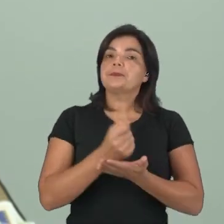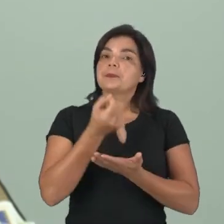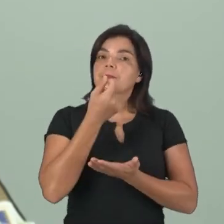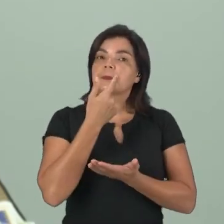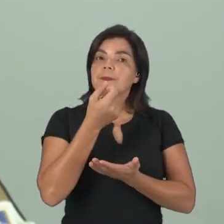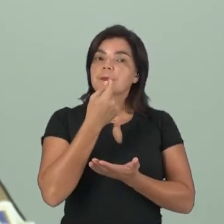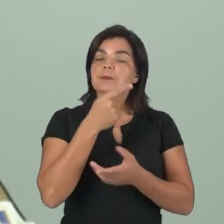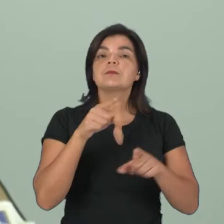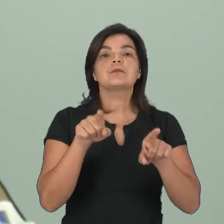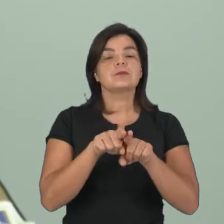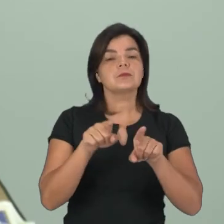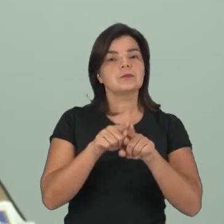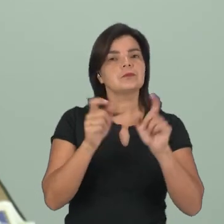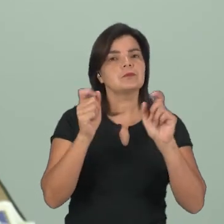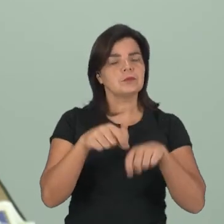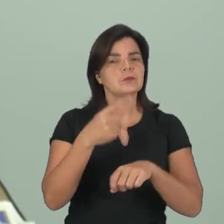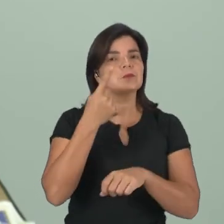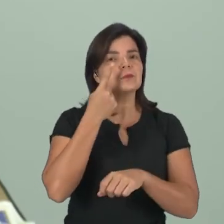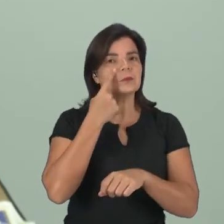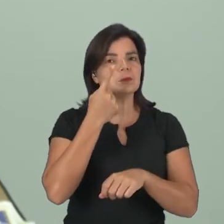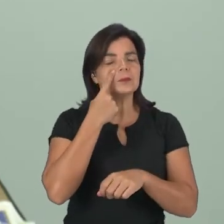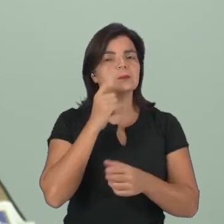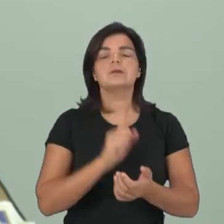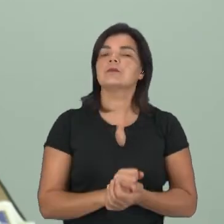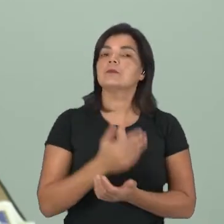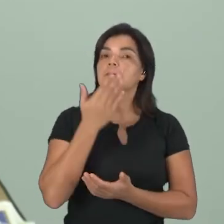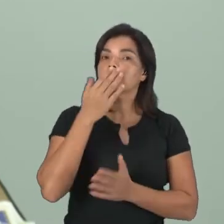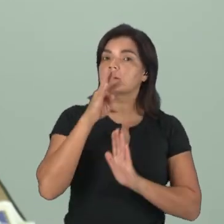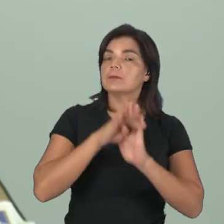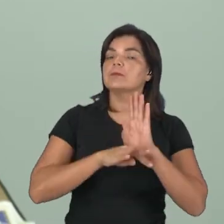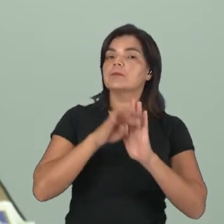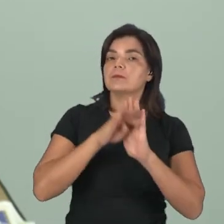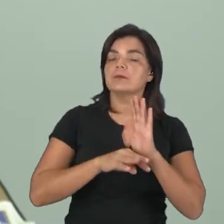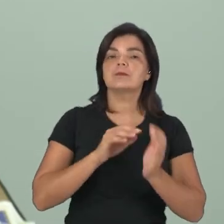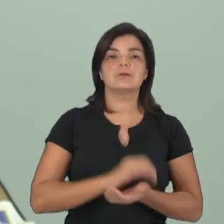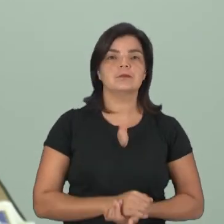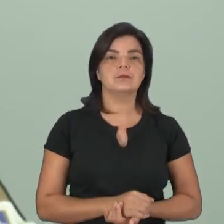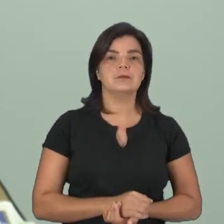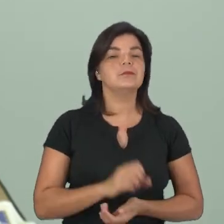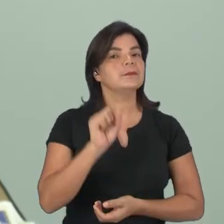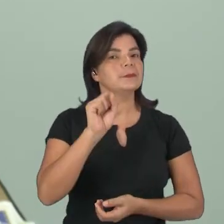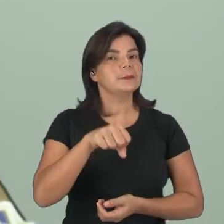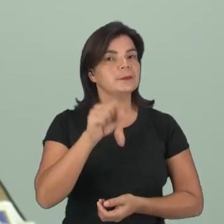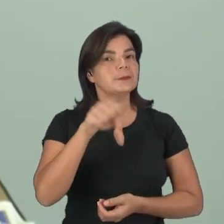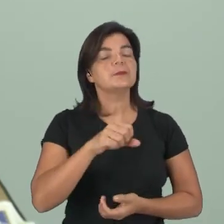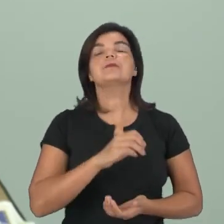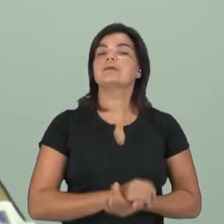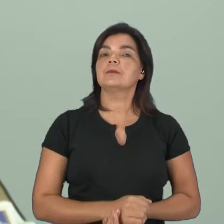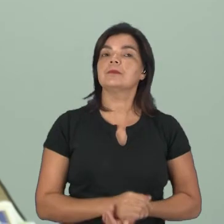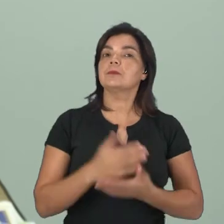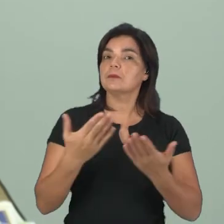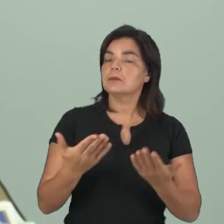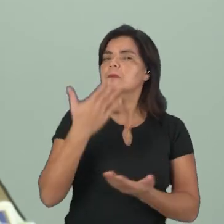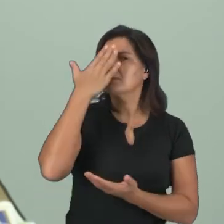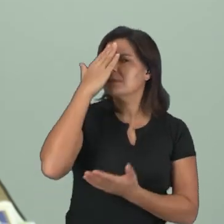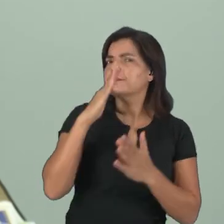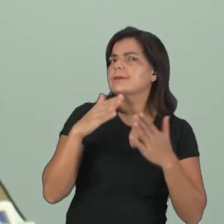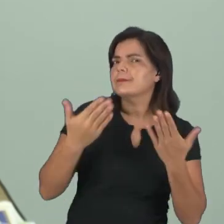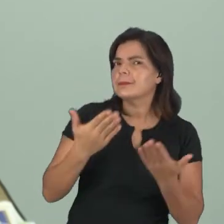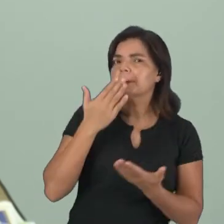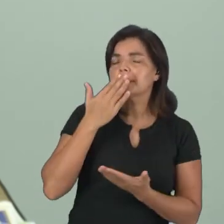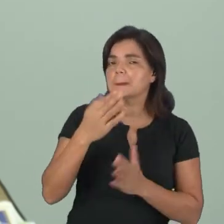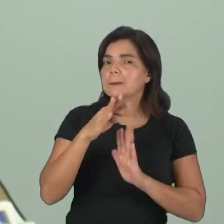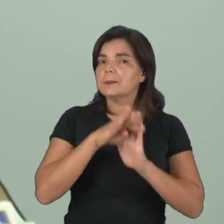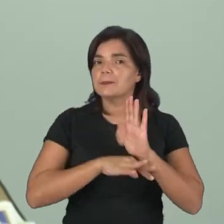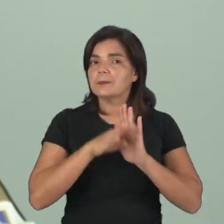medicamento Nós também podemos recorrer a um tipo de texto Sim podemos e sabe